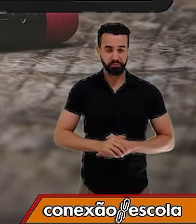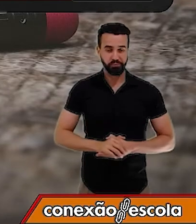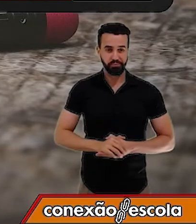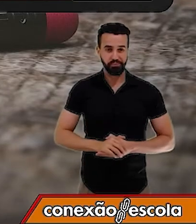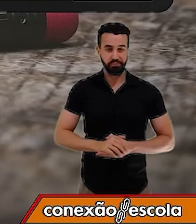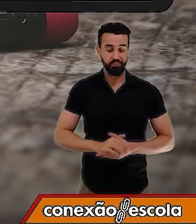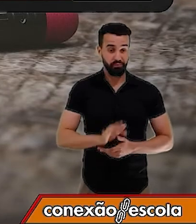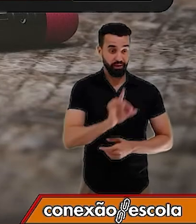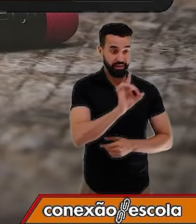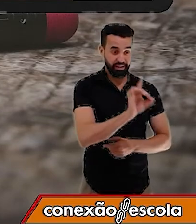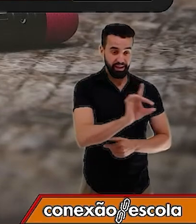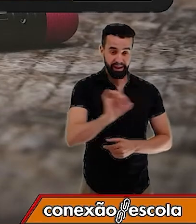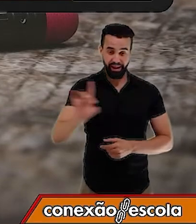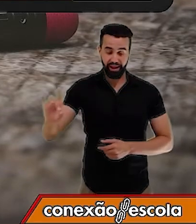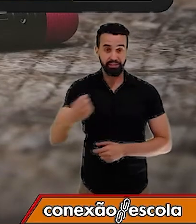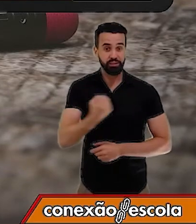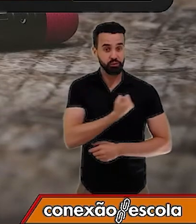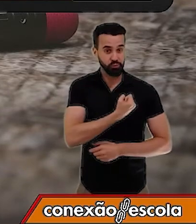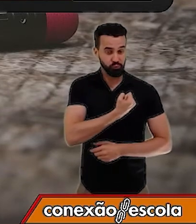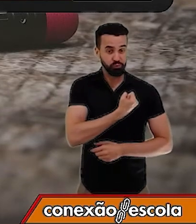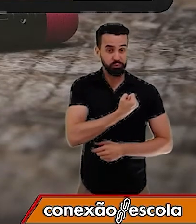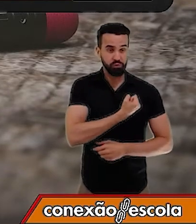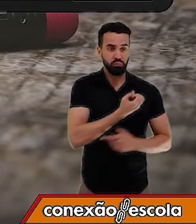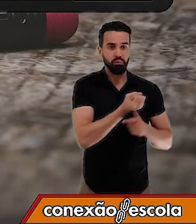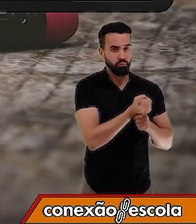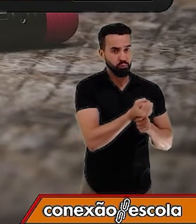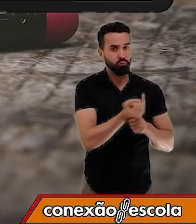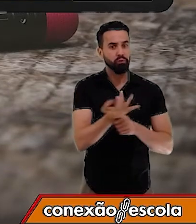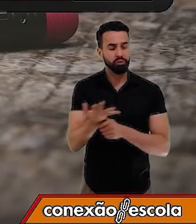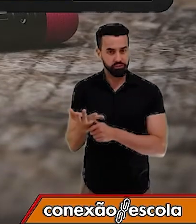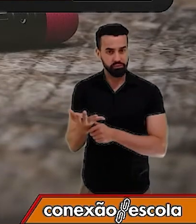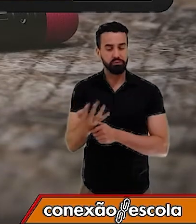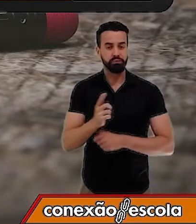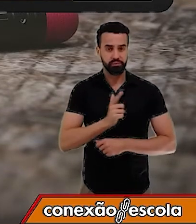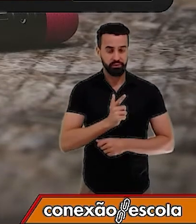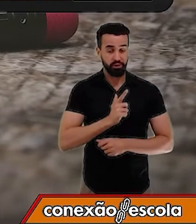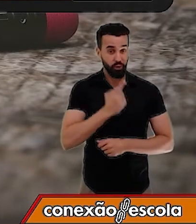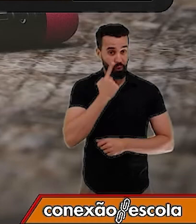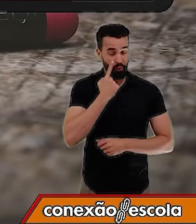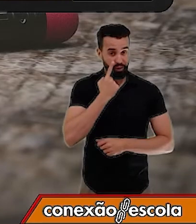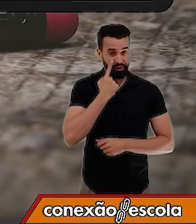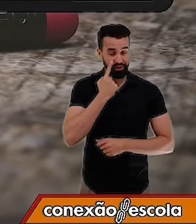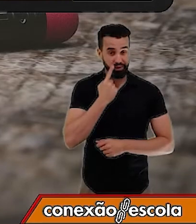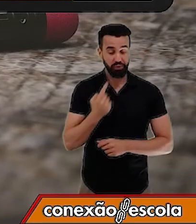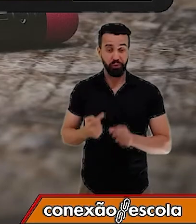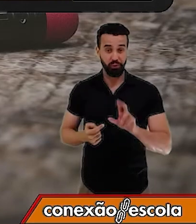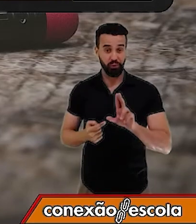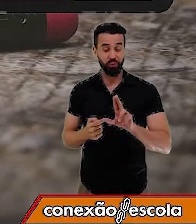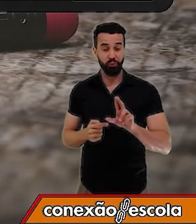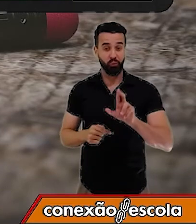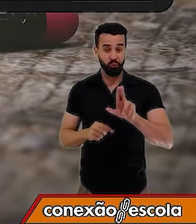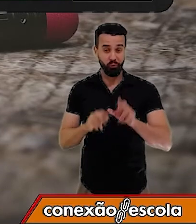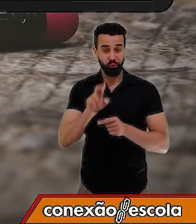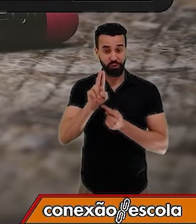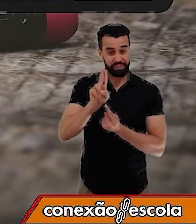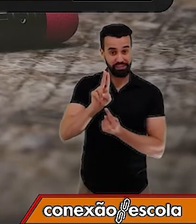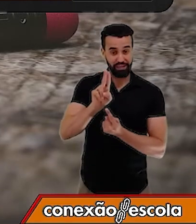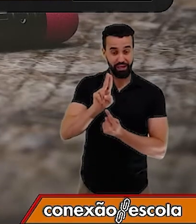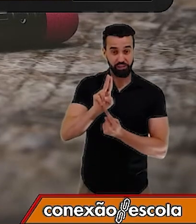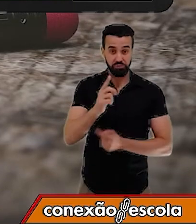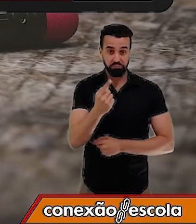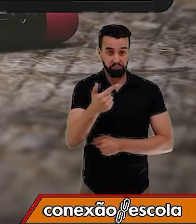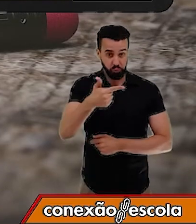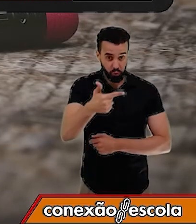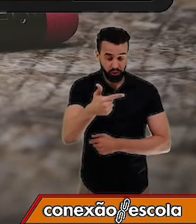Cada um desses algarismos tem uma quantidade também, né? Você viu que lá na unidade só tem um algarismo.